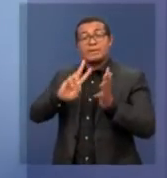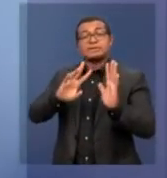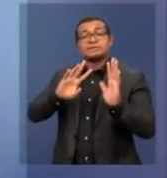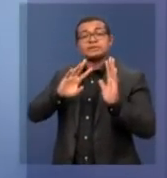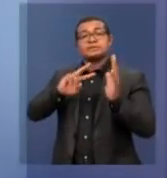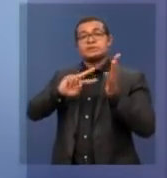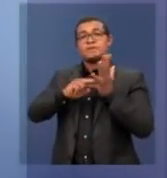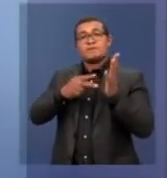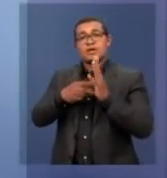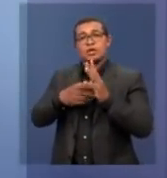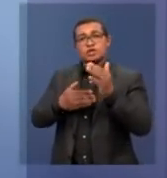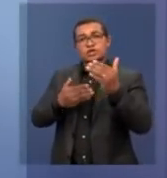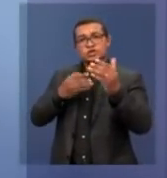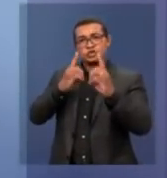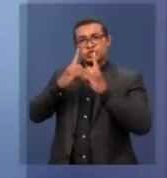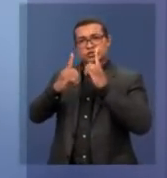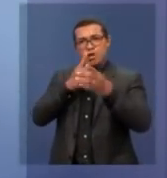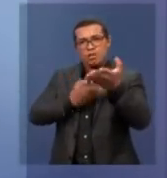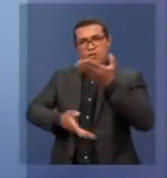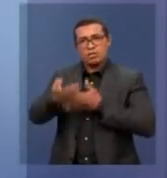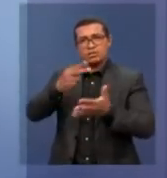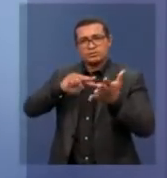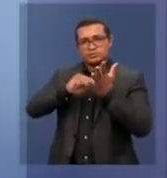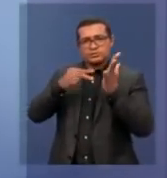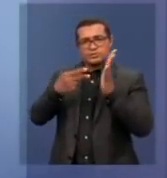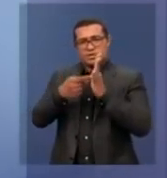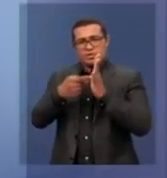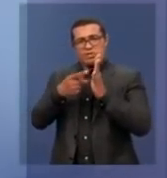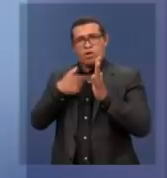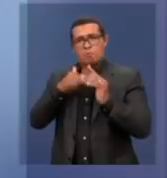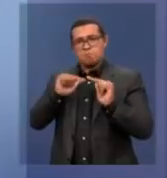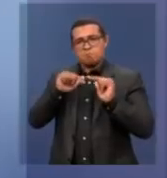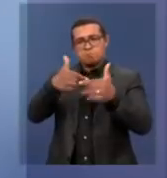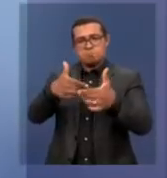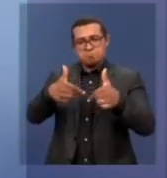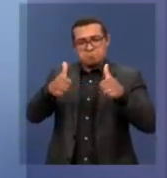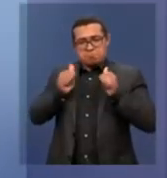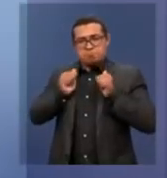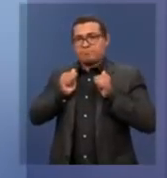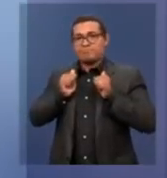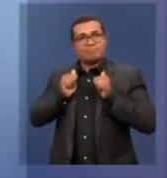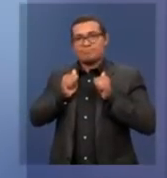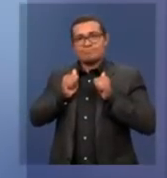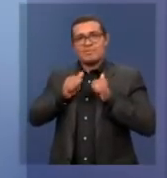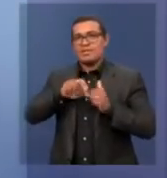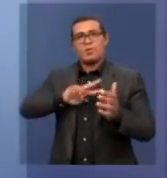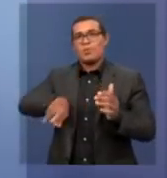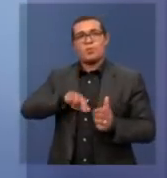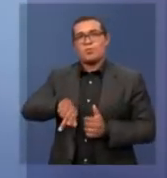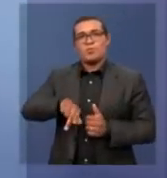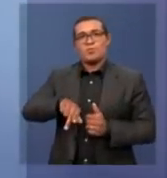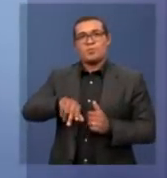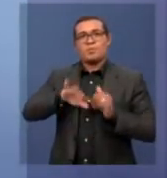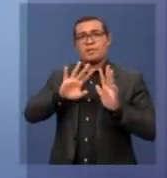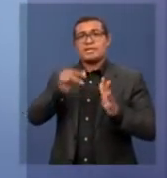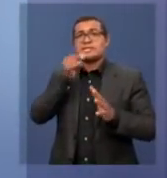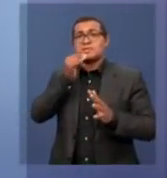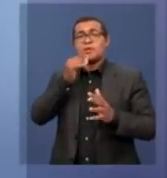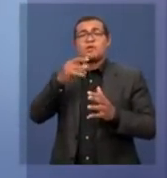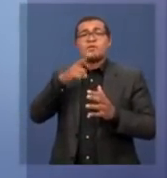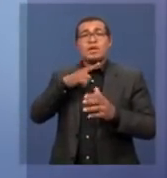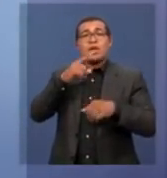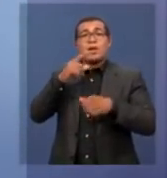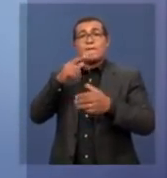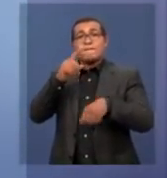responsabilidade no sempre dialogamos temos com o palácio aberto para o diálogo e fizemos isso em horas que nós não tínhamos nem